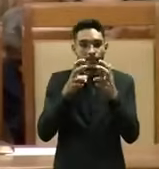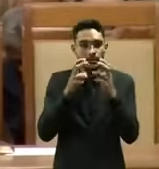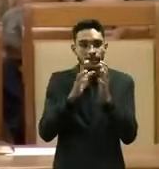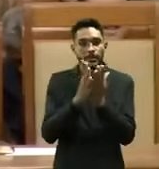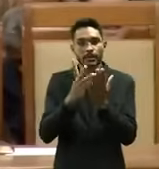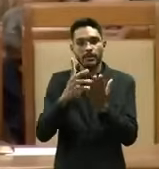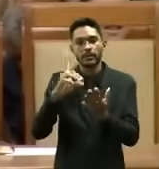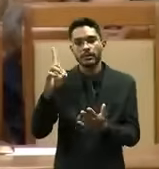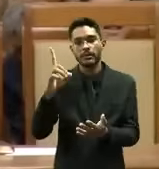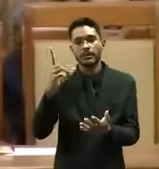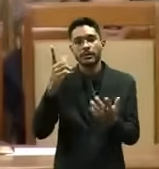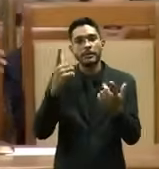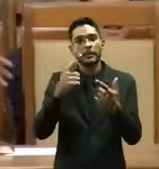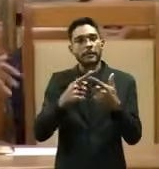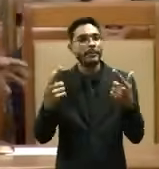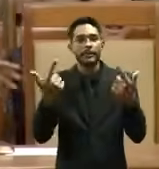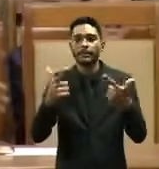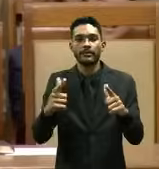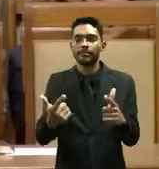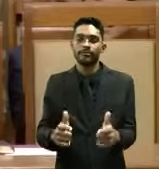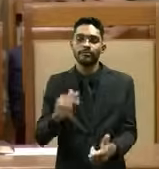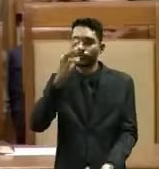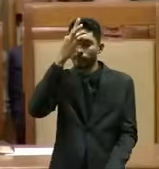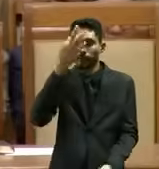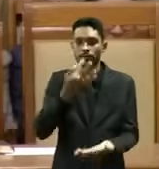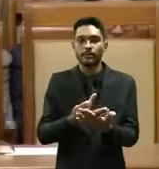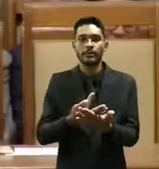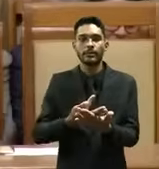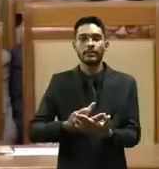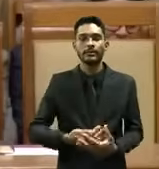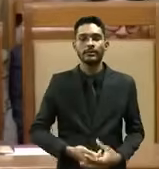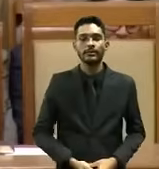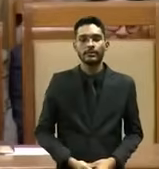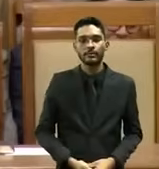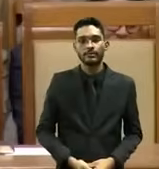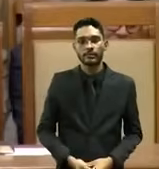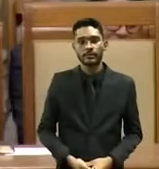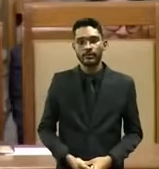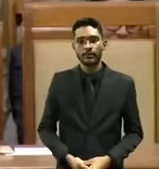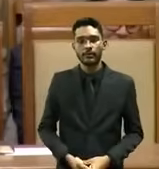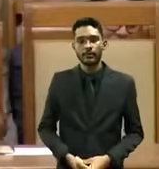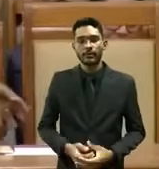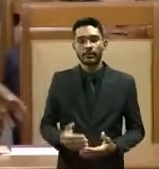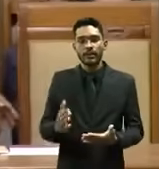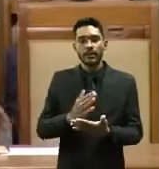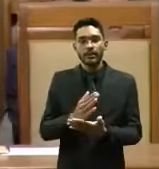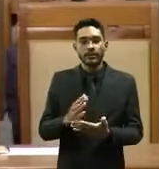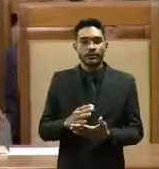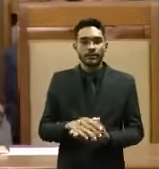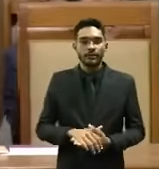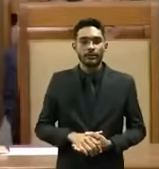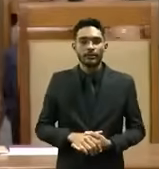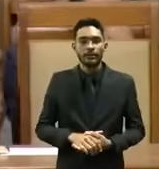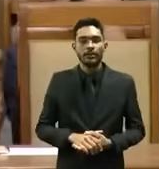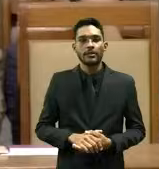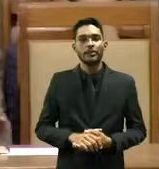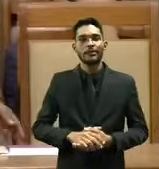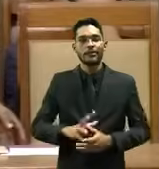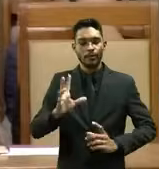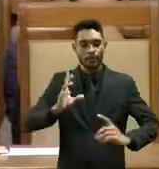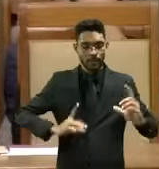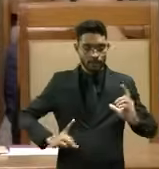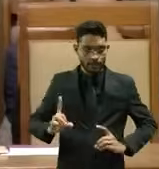aí senão eu vou chegar aqui no culto e vou pegar um paralítico e vou ficar dizendo anda anda anda aí fico lutando lutando